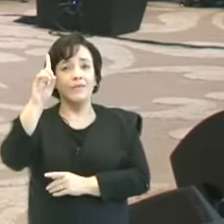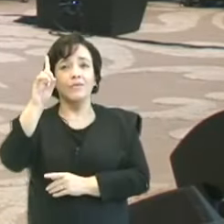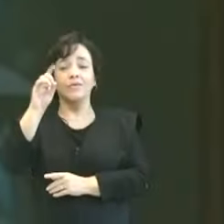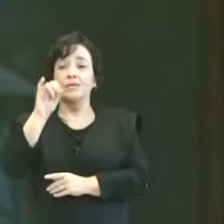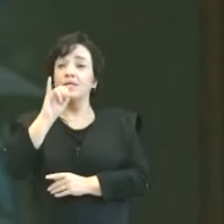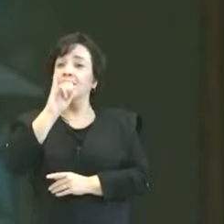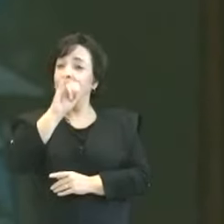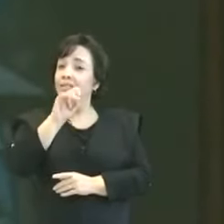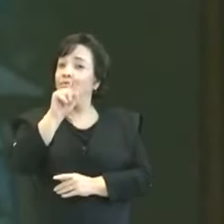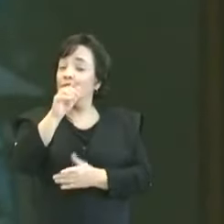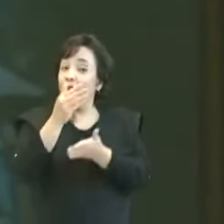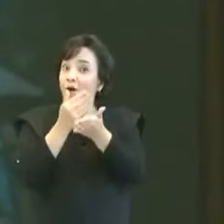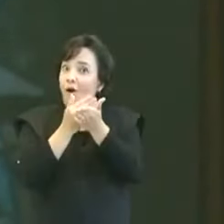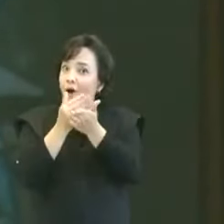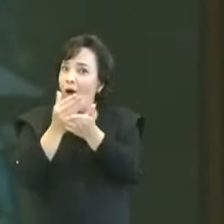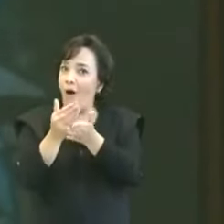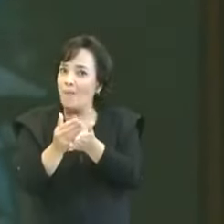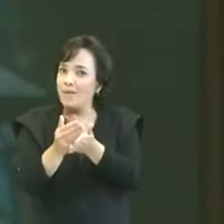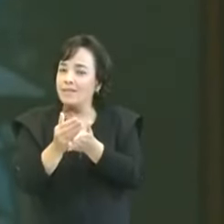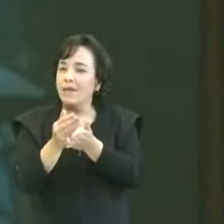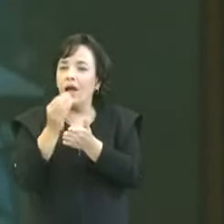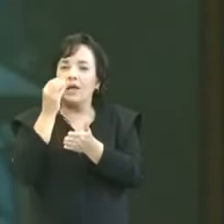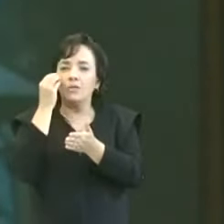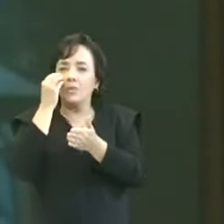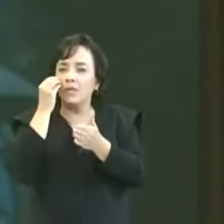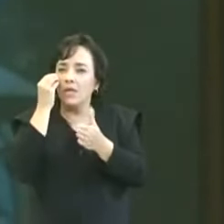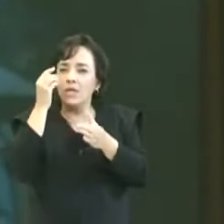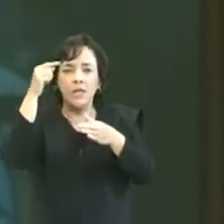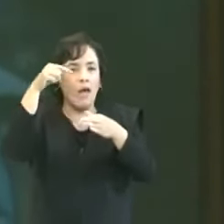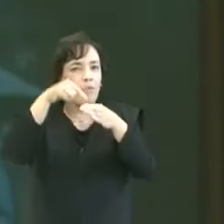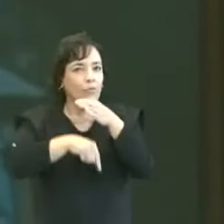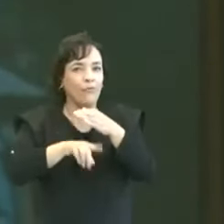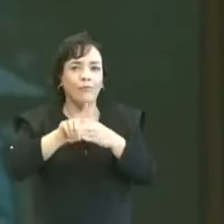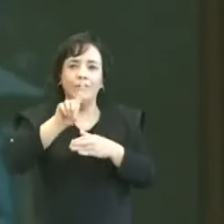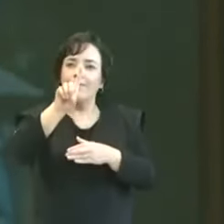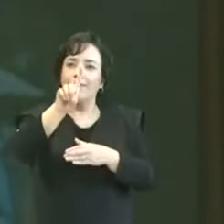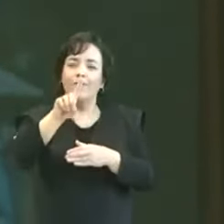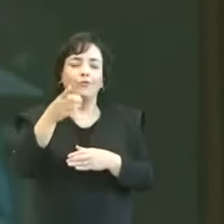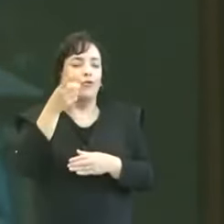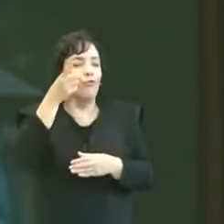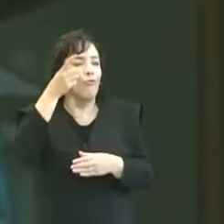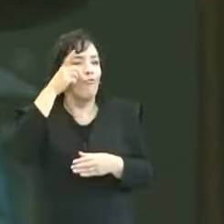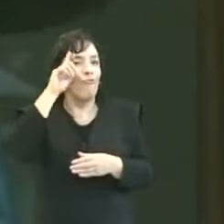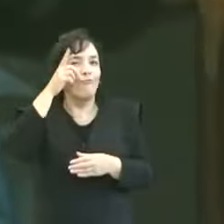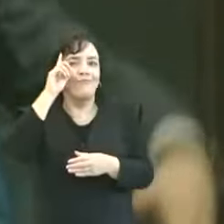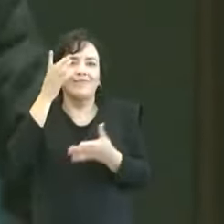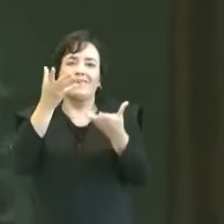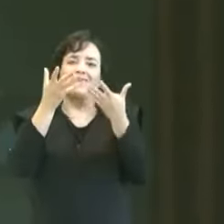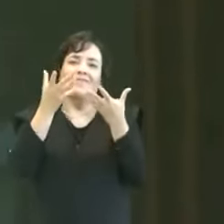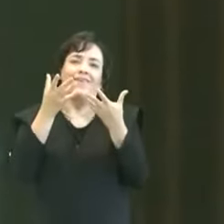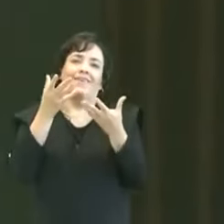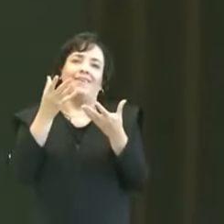entrar nesse lugar, você não vai querer mais sair de lá. A presença de Deus é